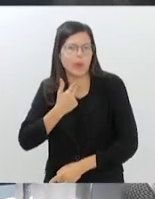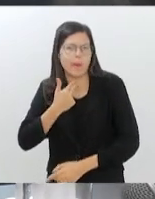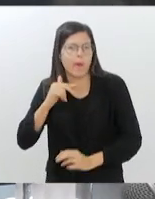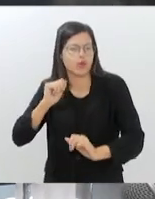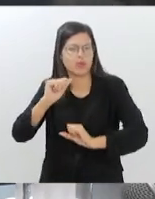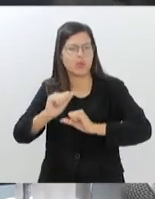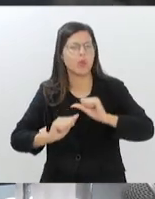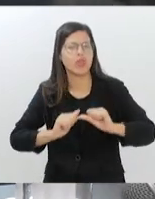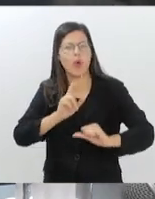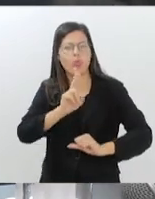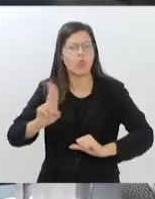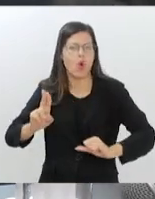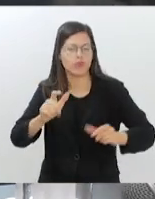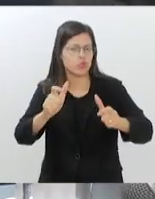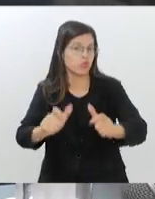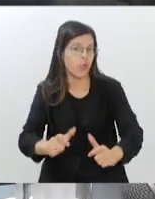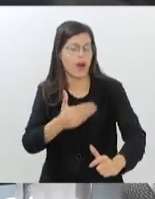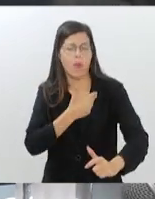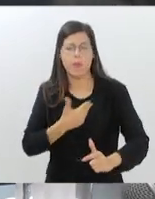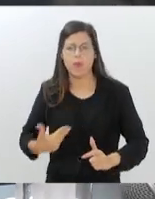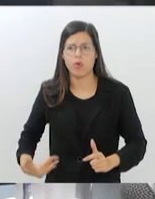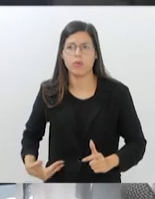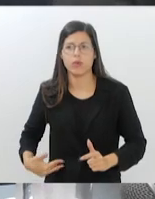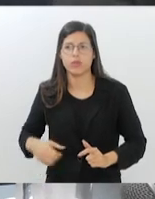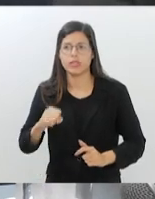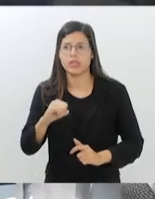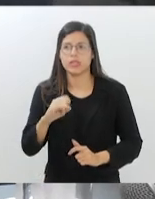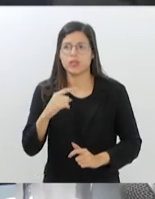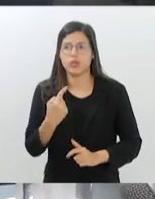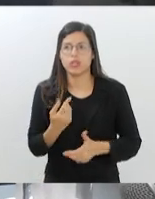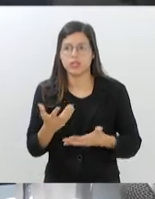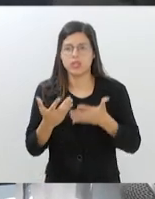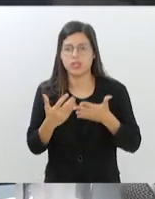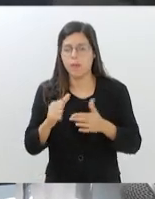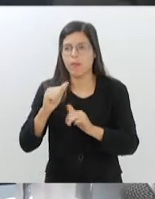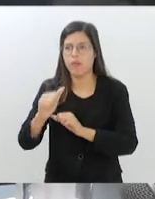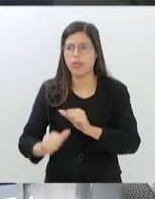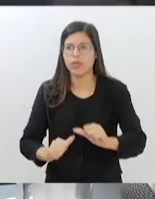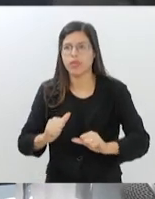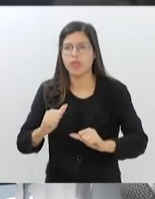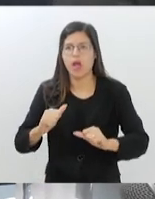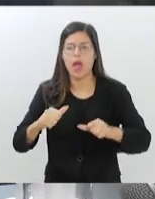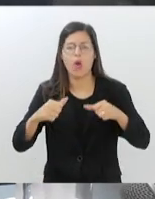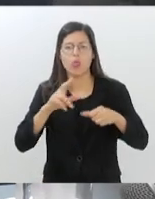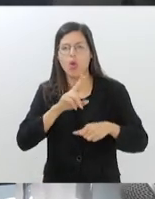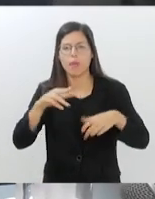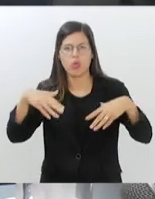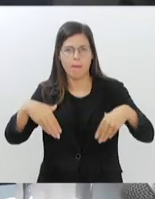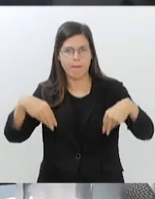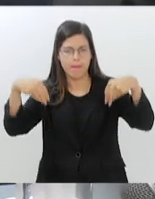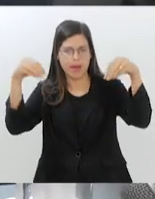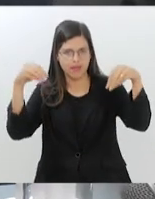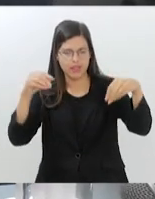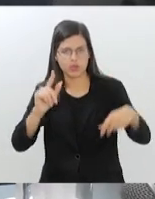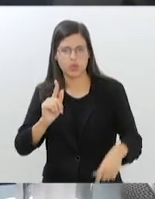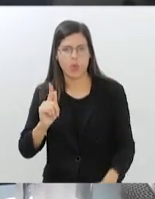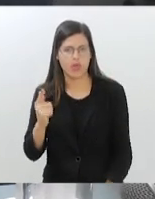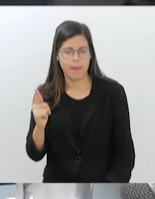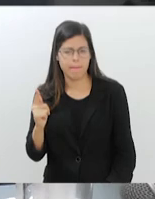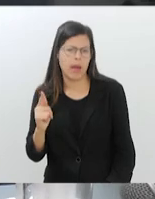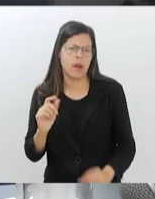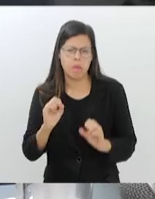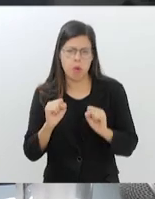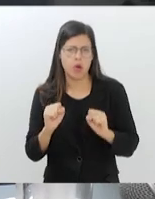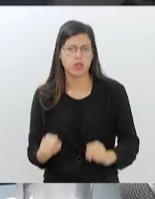nome de um equipamento público se a gente quiser mudar um nome do Palácio Guanabara a gente tem direito disso então é é só